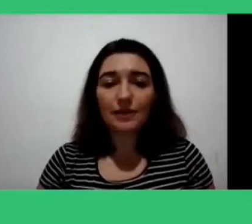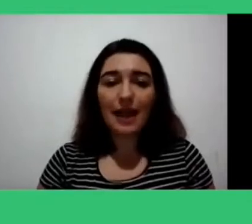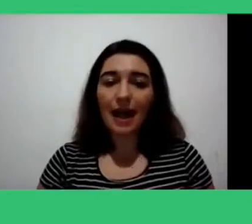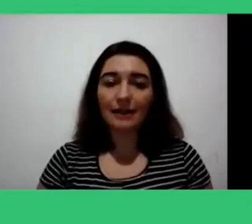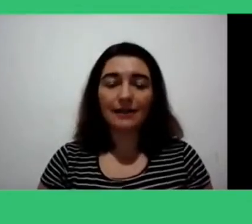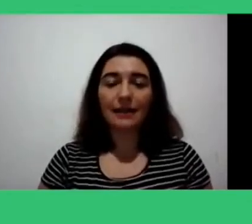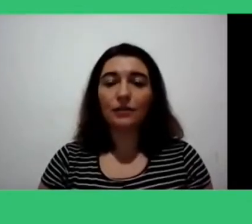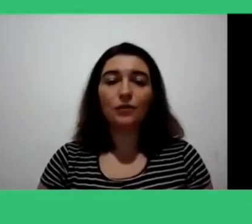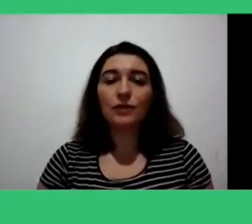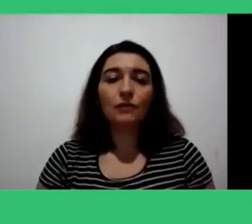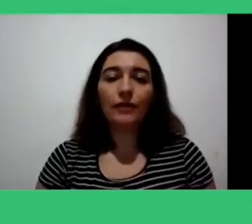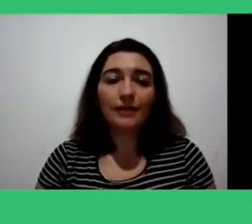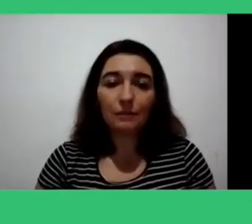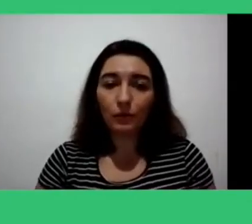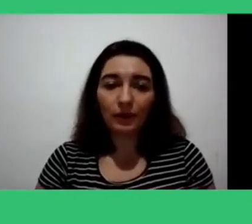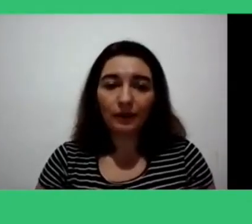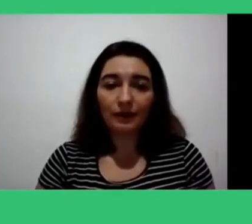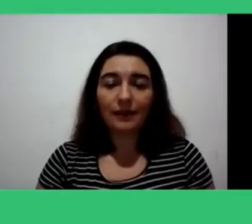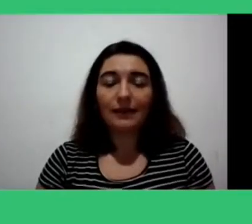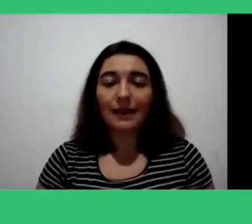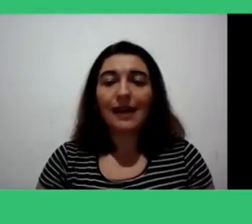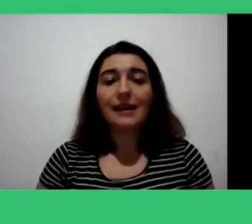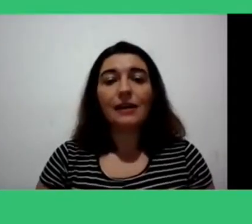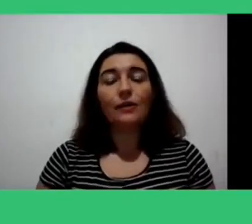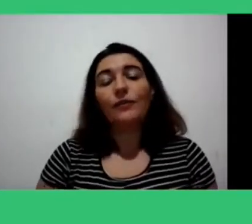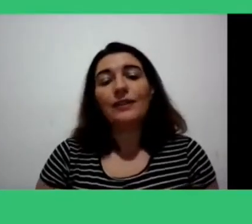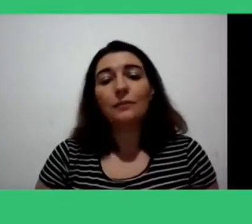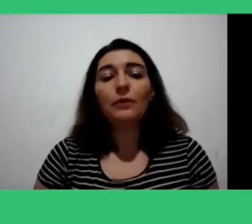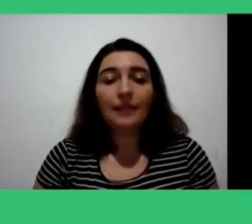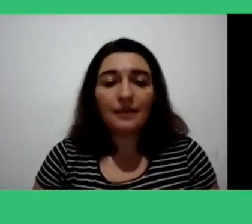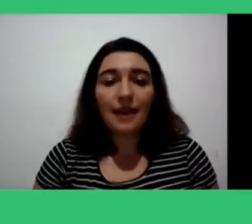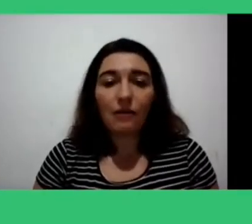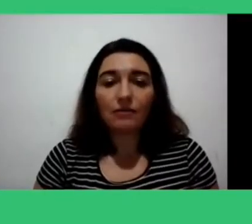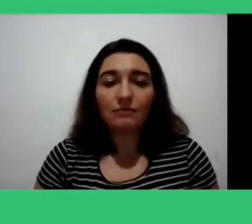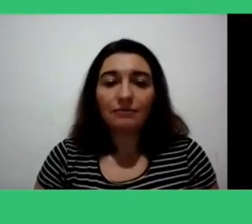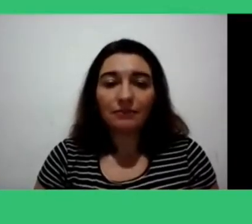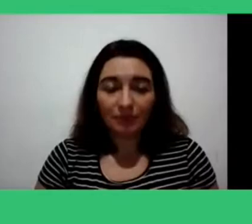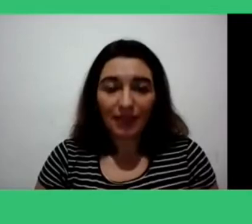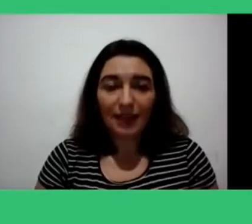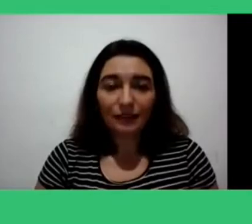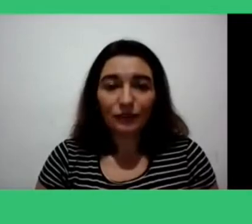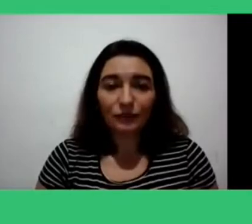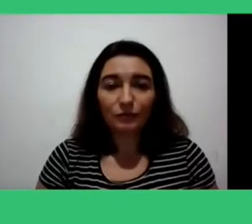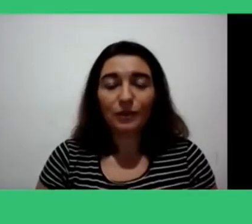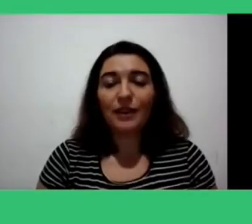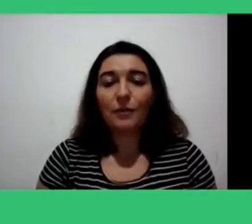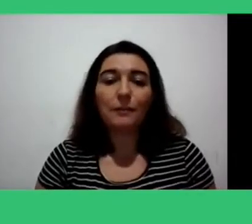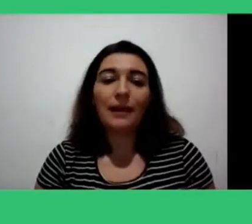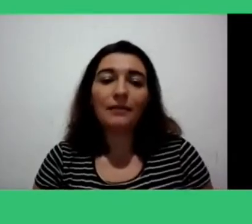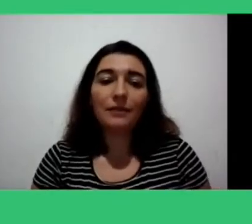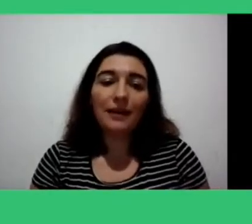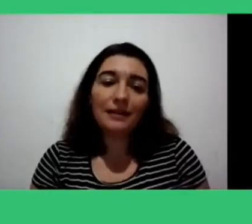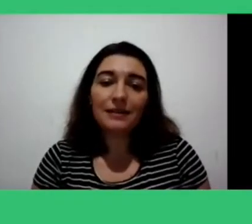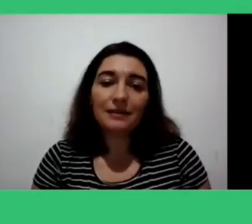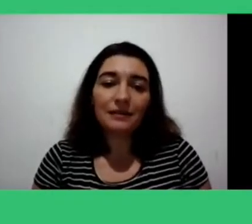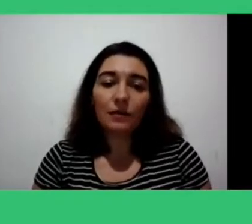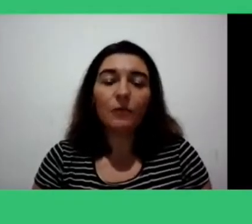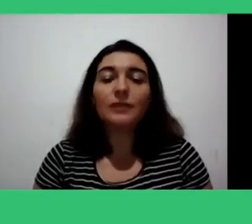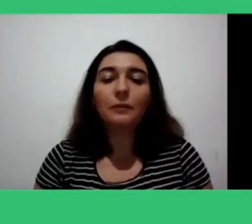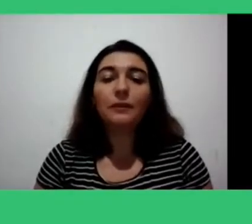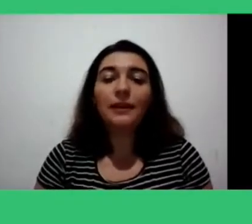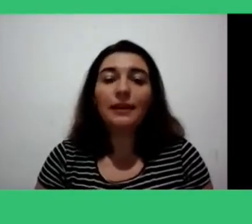redes sociais. E elas usam o Facebook, né? O Facebook tem sinal. Certo? Porque é uma palavra